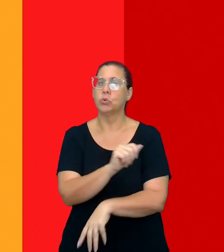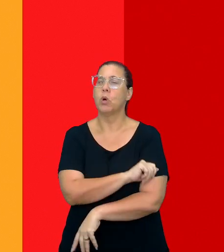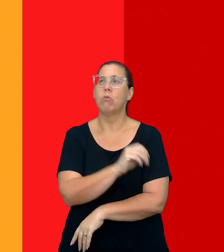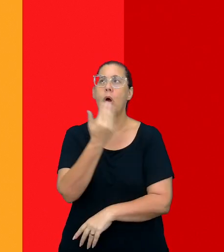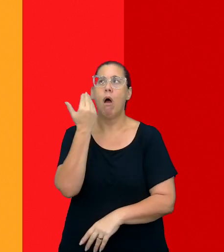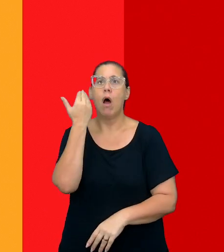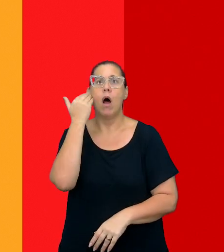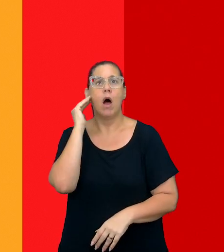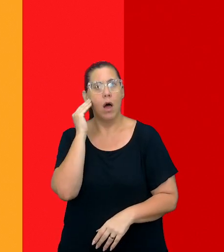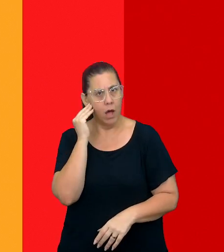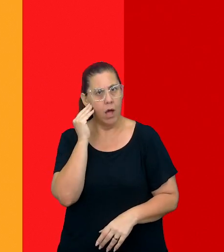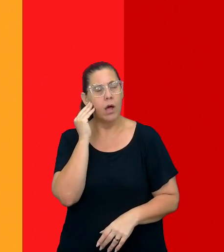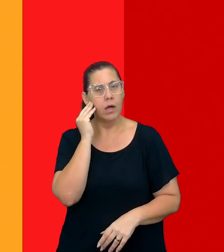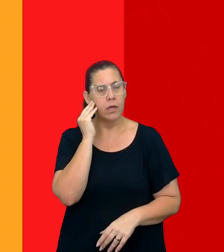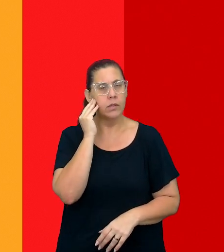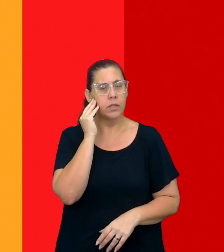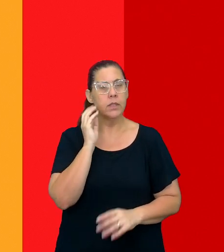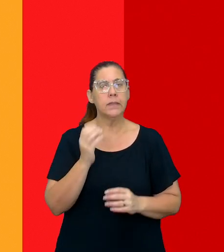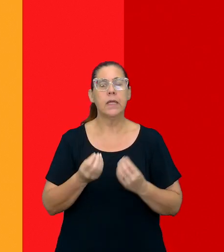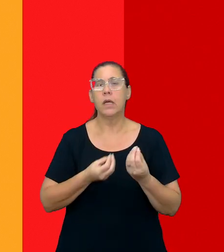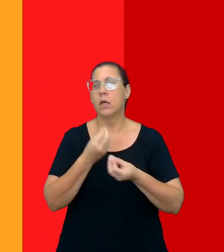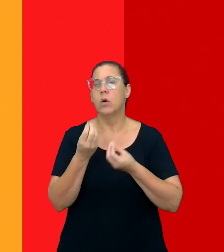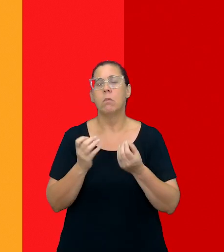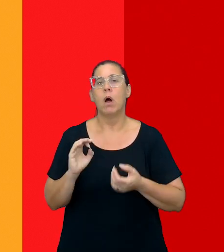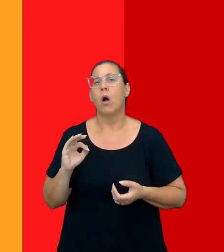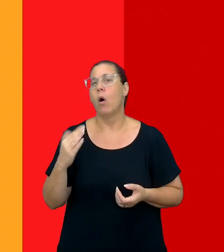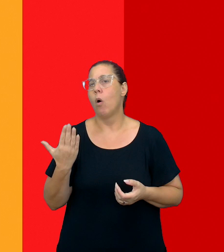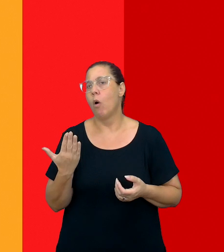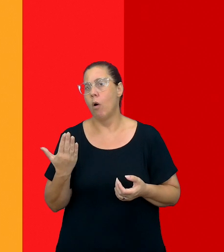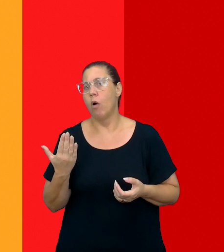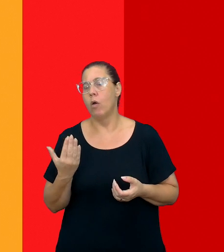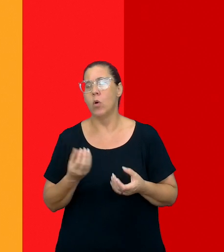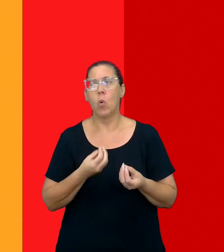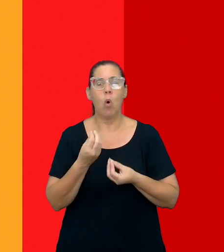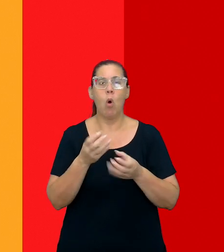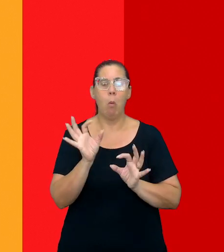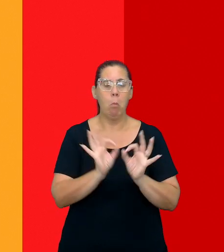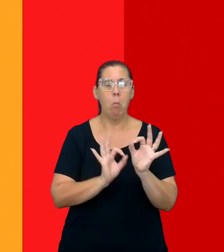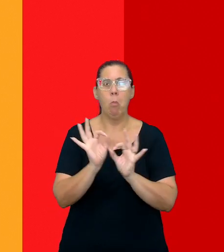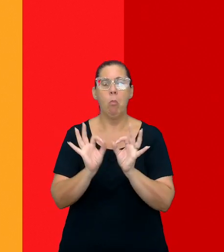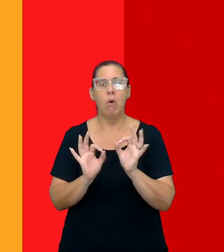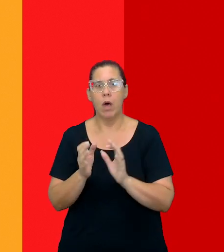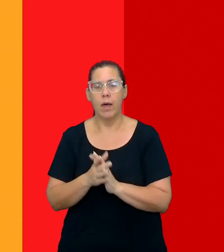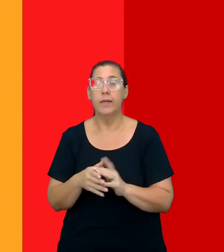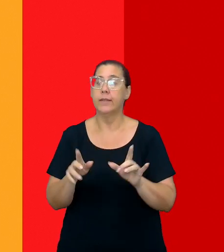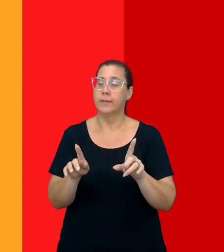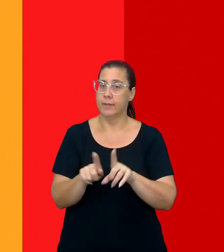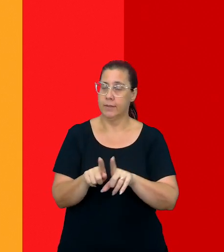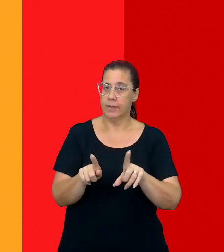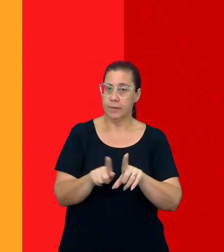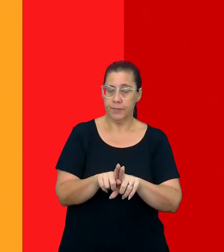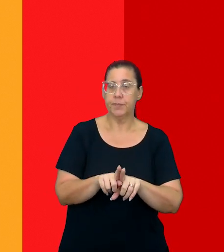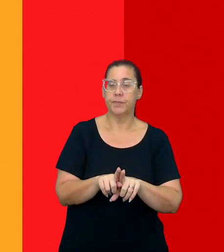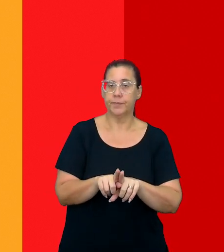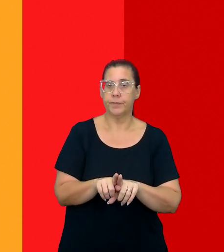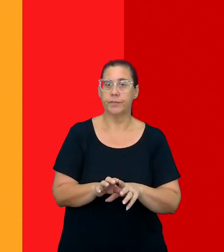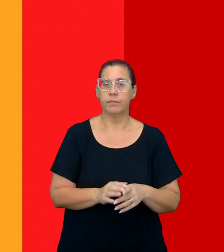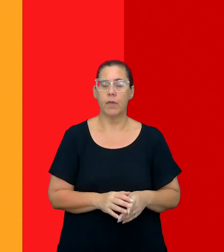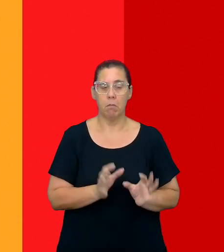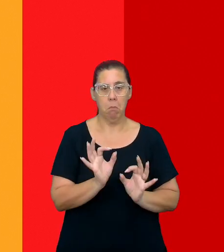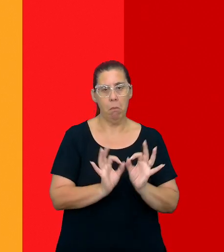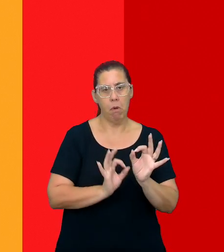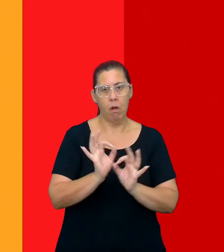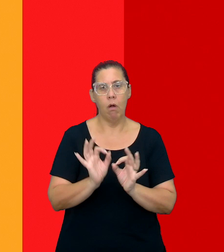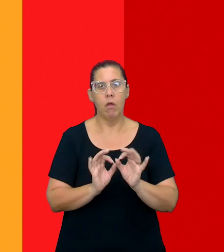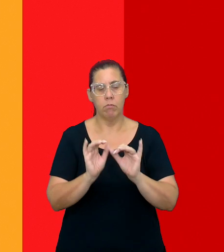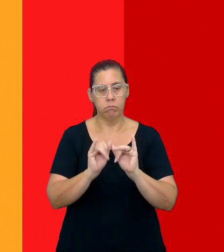a entenderem essa função, como elas se organizam, e, além disso, para a produção